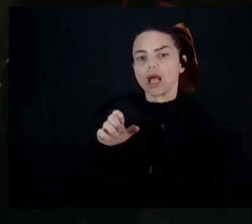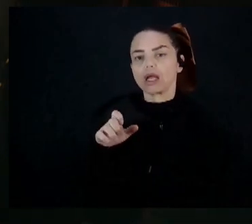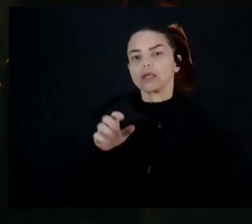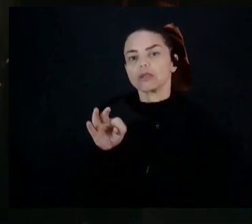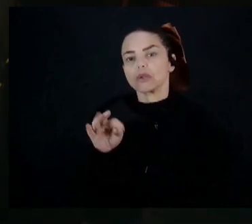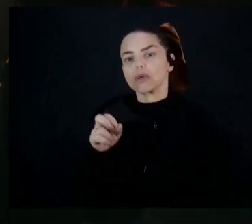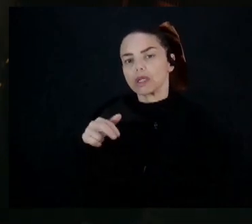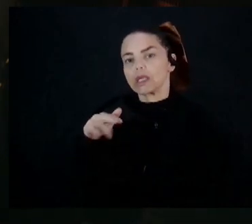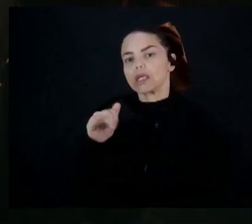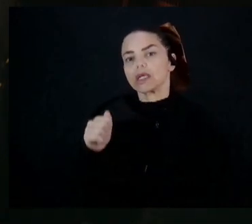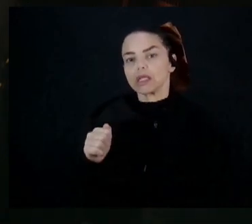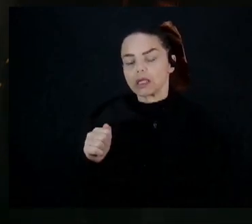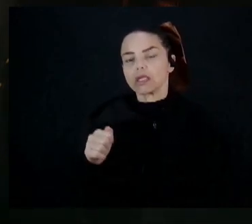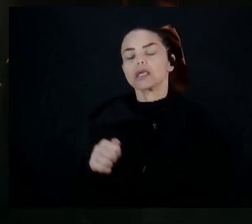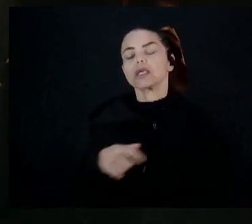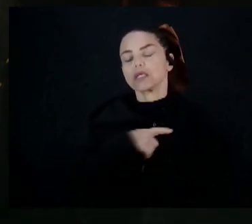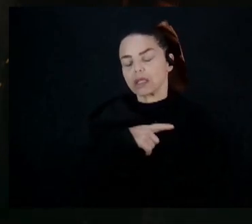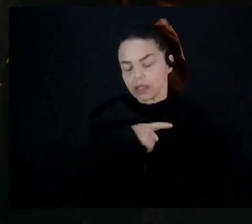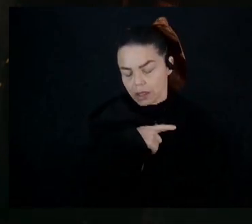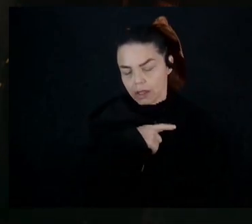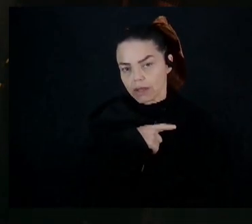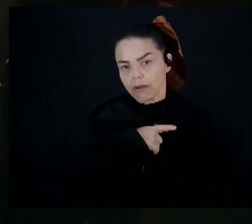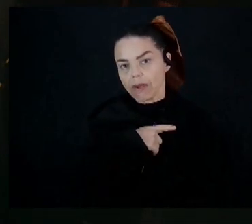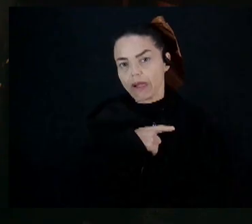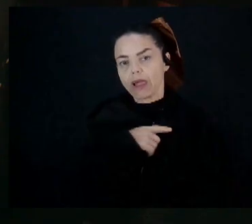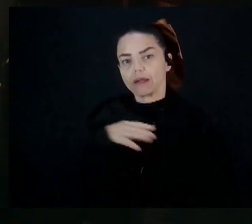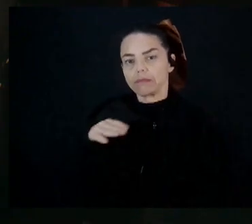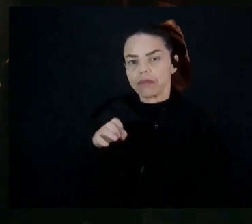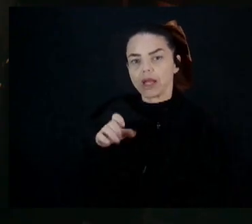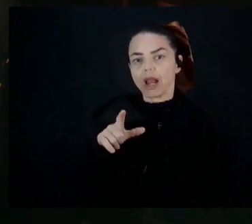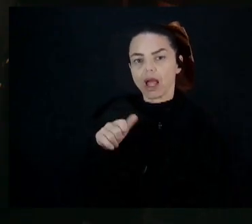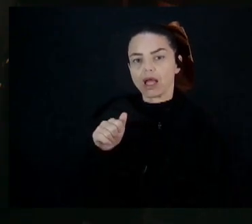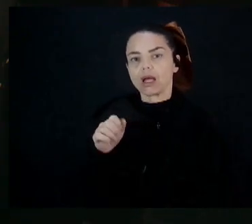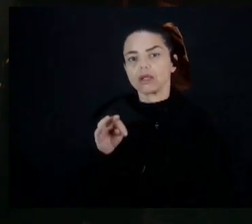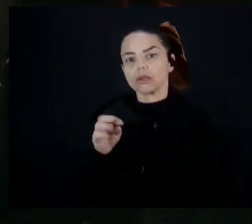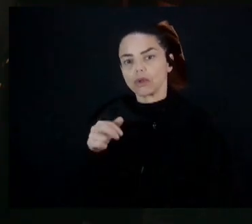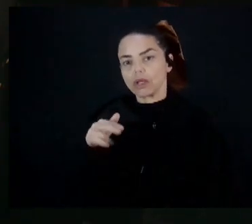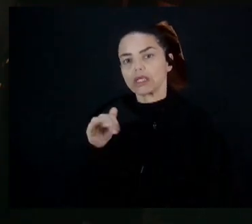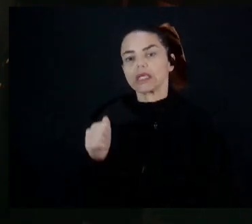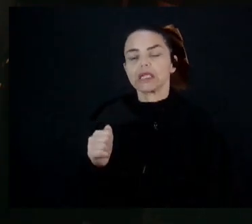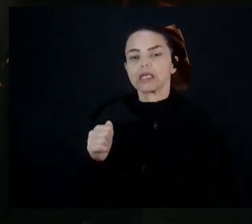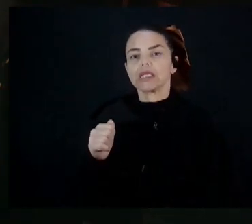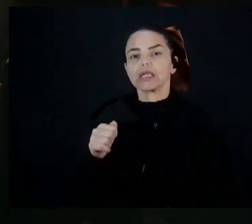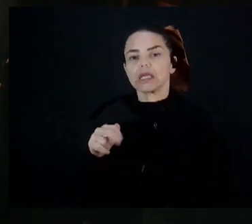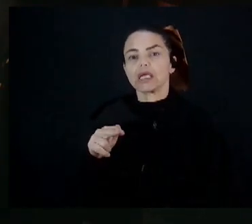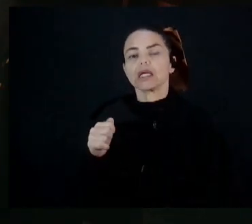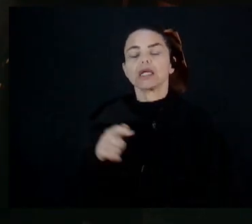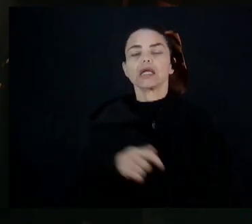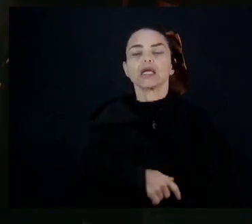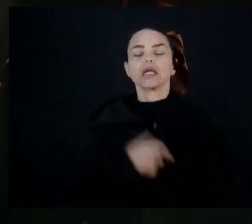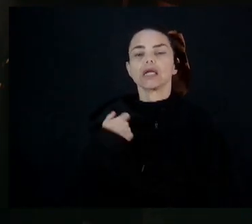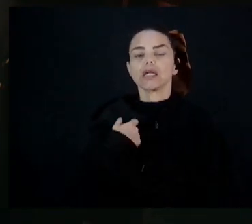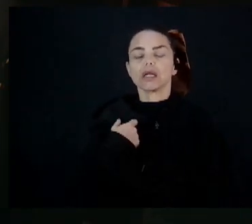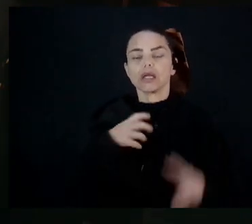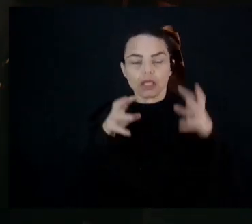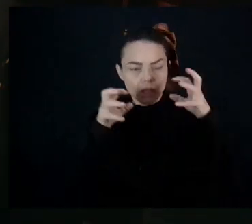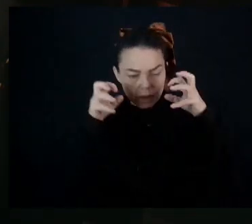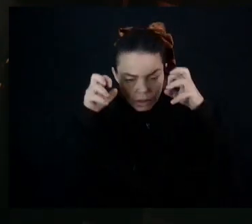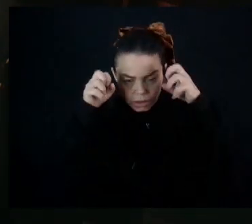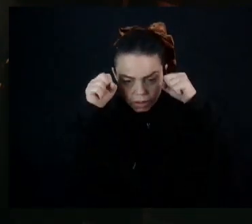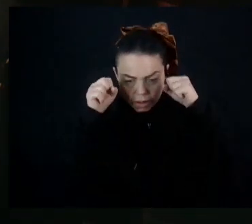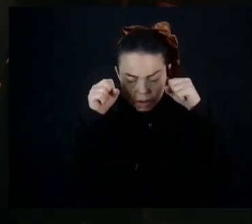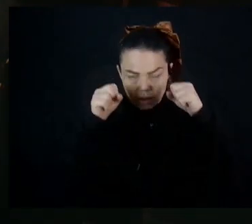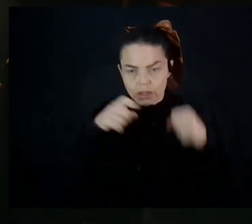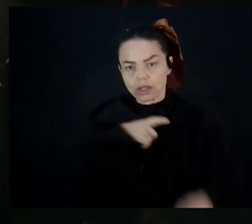nosso corpo e para a melatonina ela funcionar, a gente precisa estar no escuro, né? Então, a pessoa toma melatonina, tem um